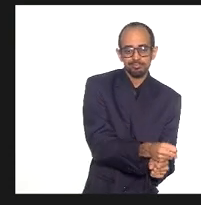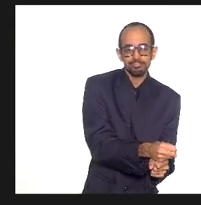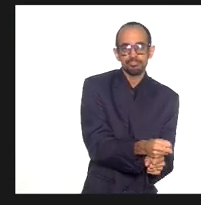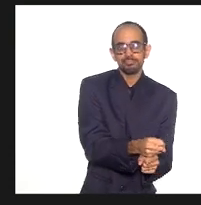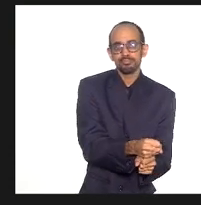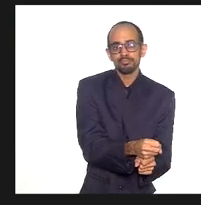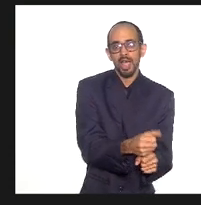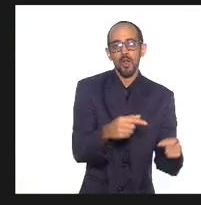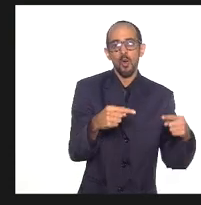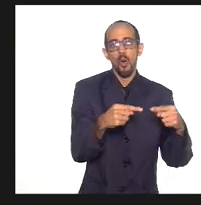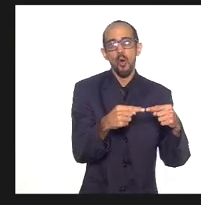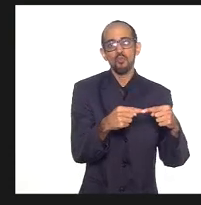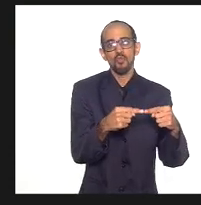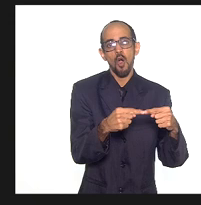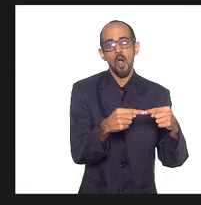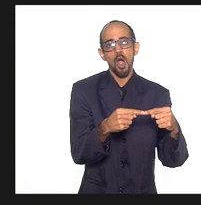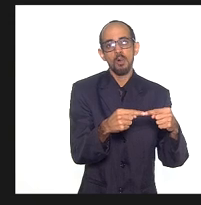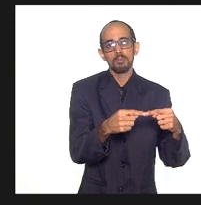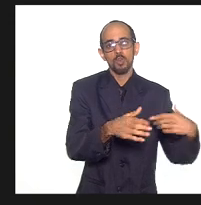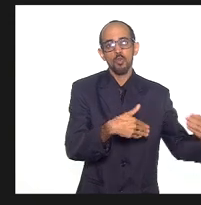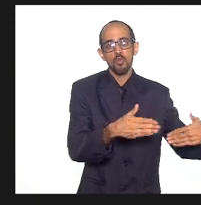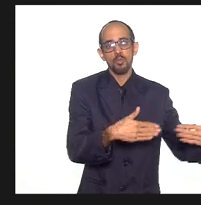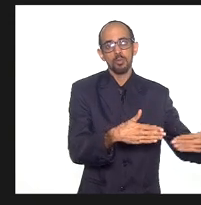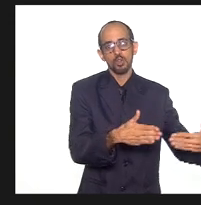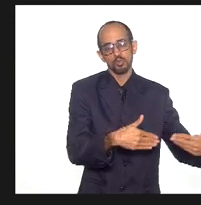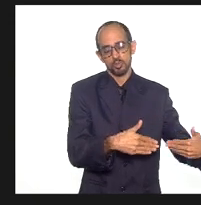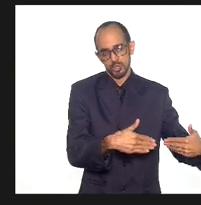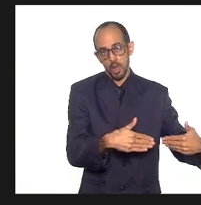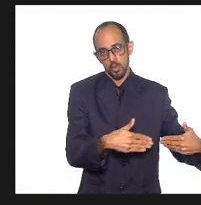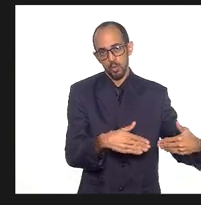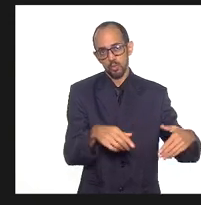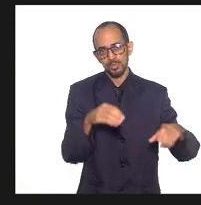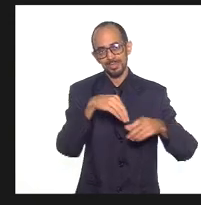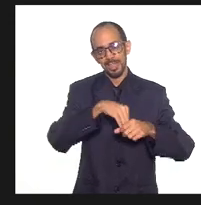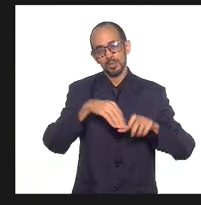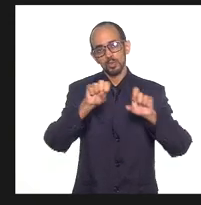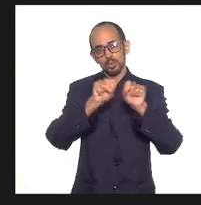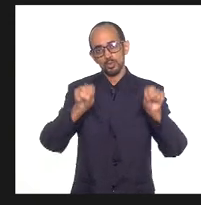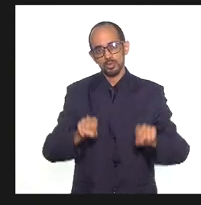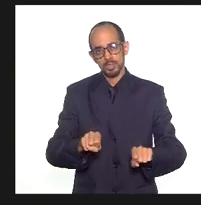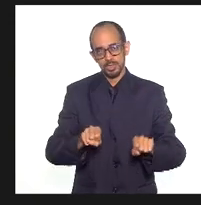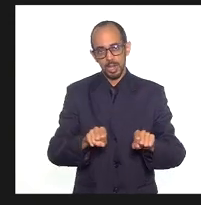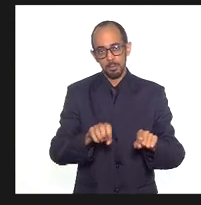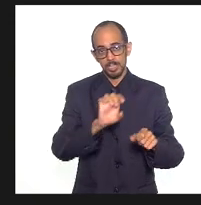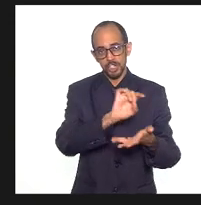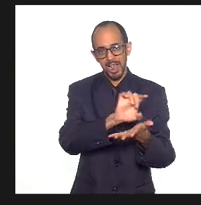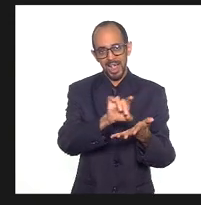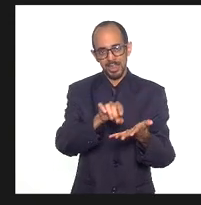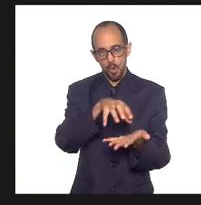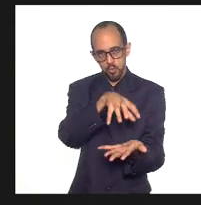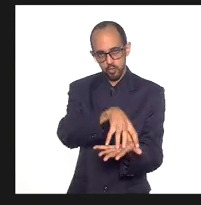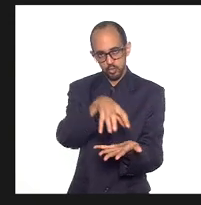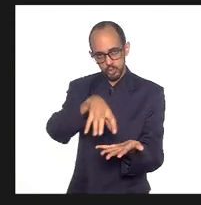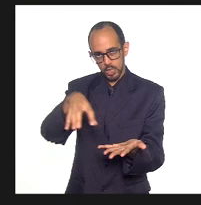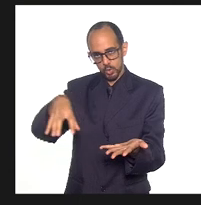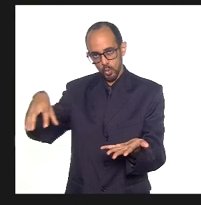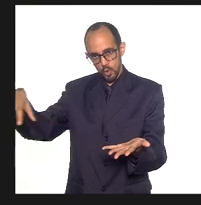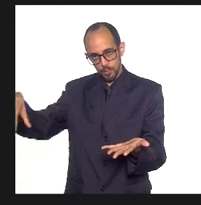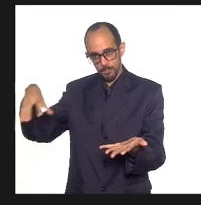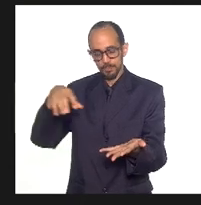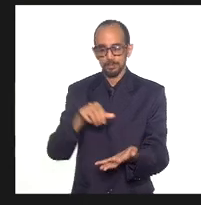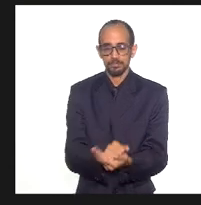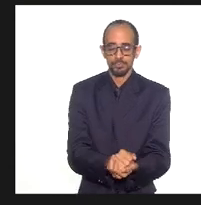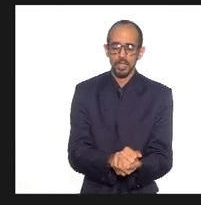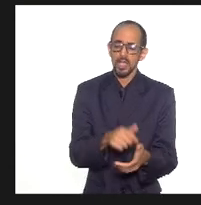produzidos e escoados neste sistema por cada plataforma. Mesma questão para